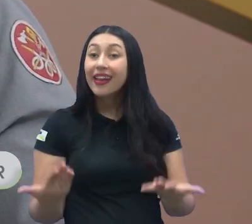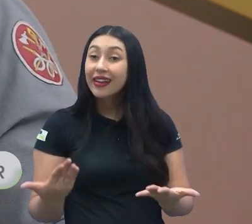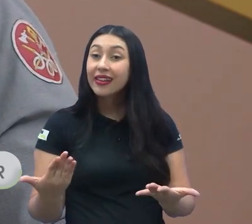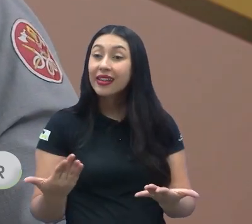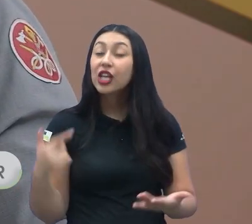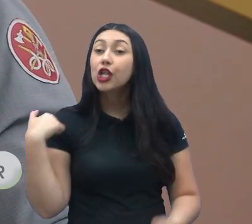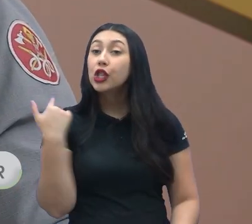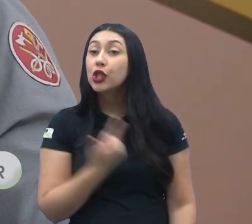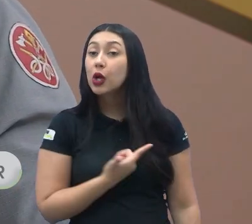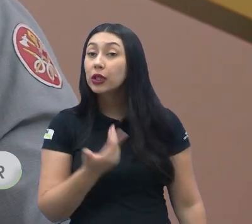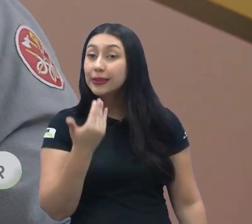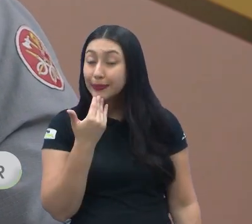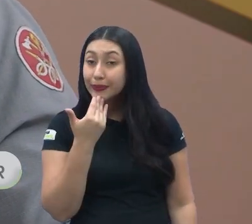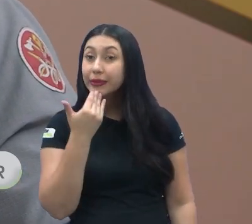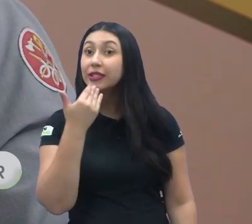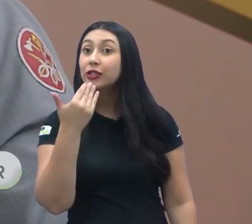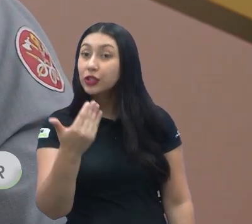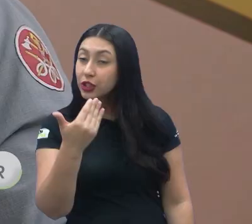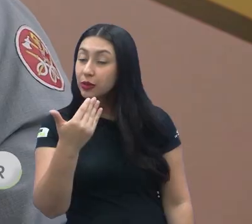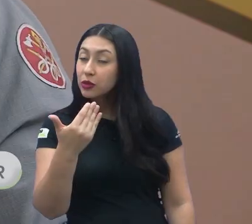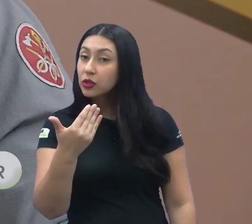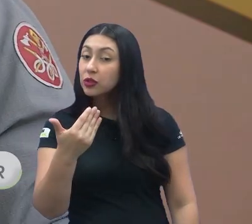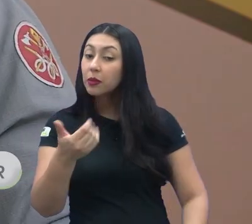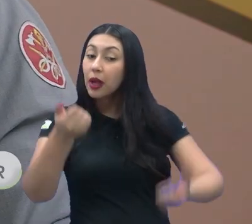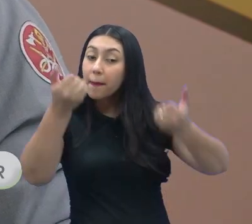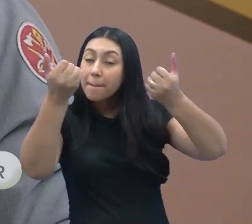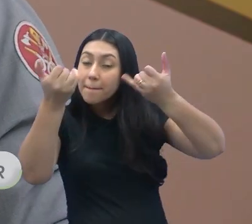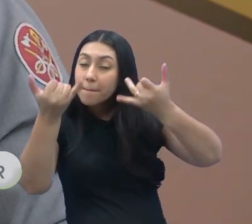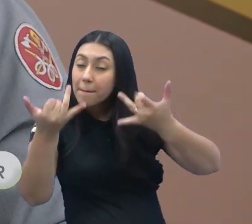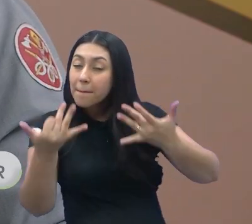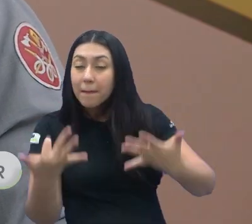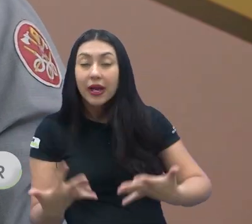pede, né, da maneira possível, para que explique o